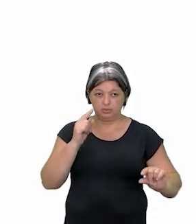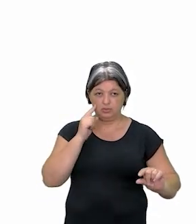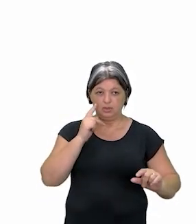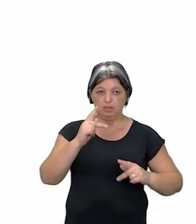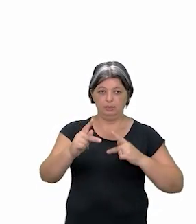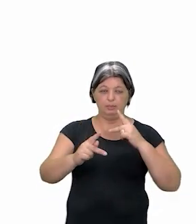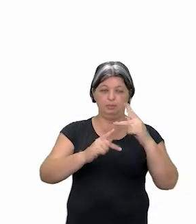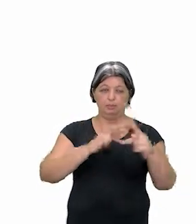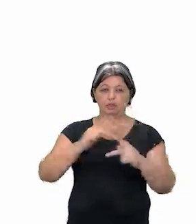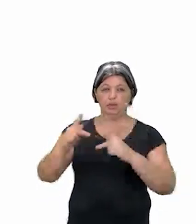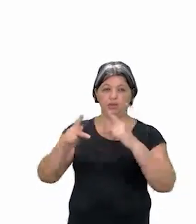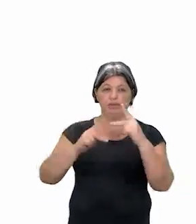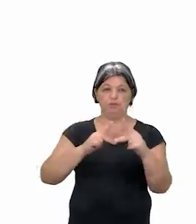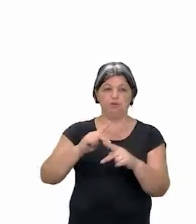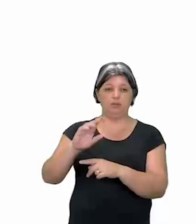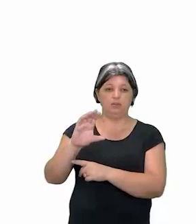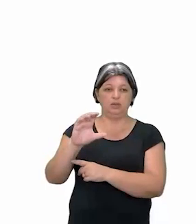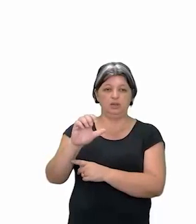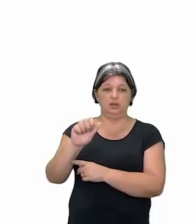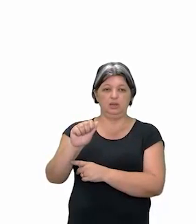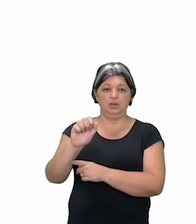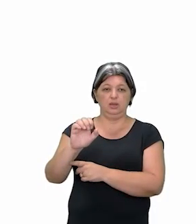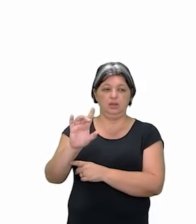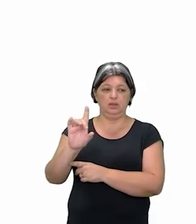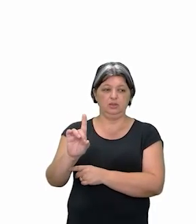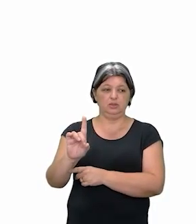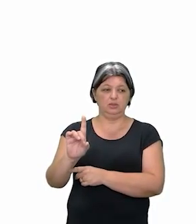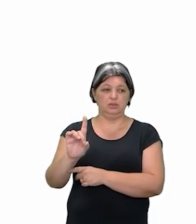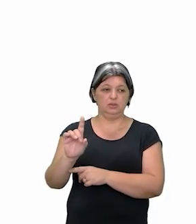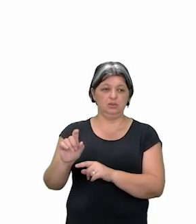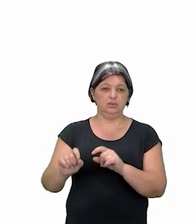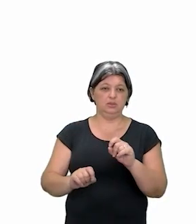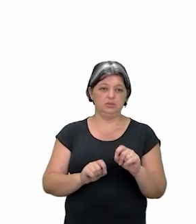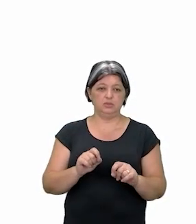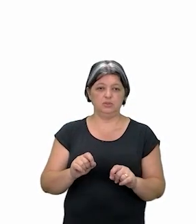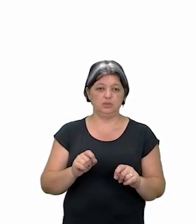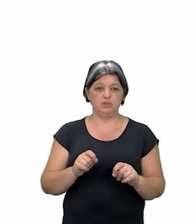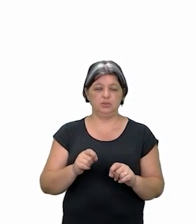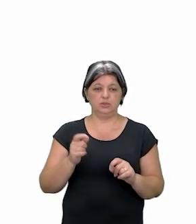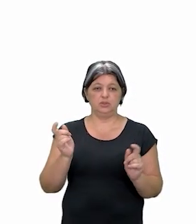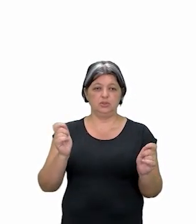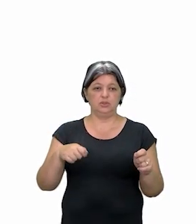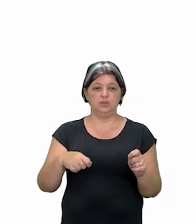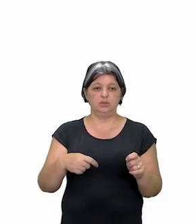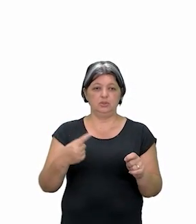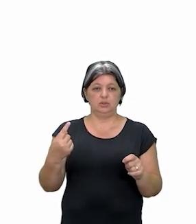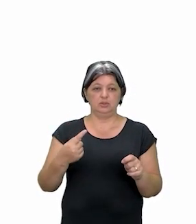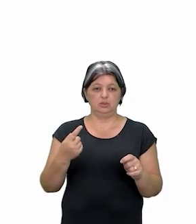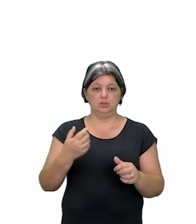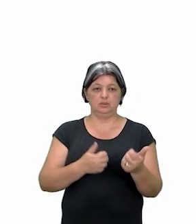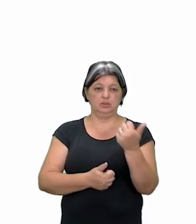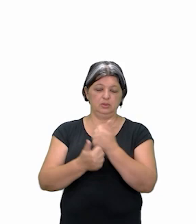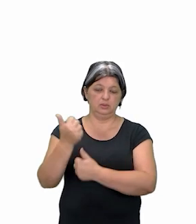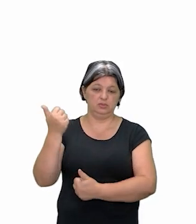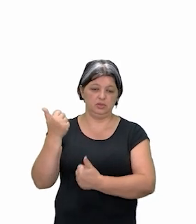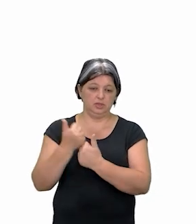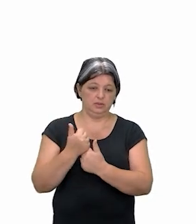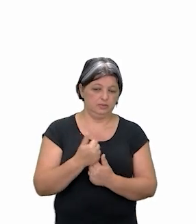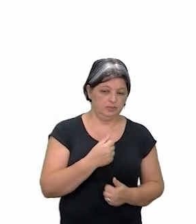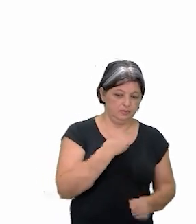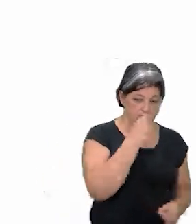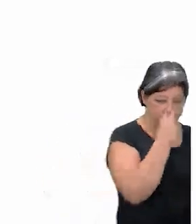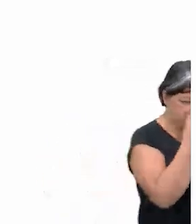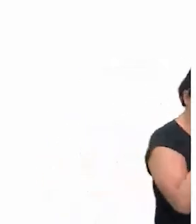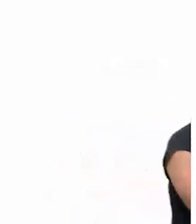plataforma CAED, e é lá que a gente vai clicar, tá bom? Então, esse é o passo 1. Para o passo 2, vai aparecer essa